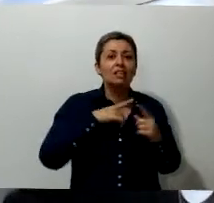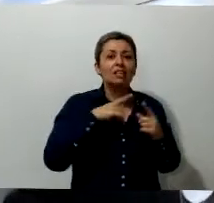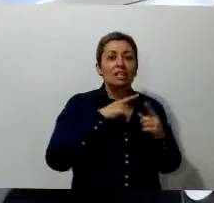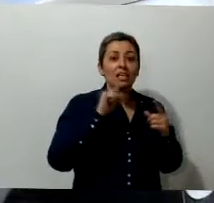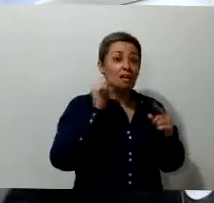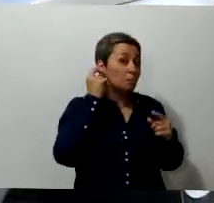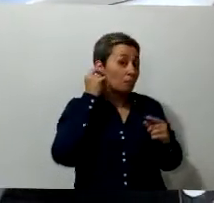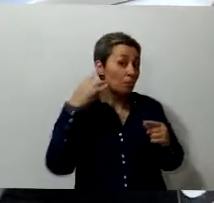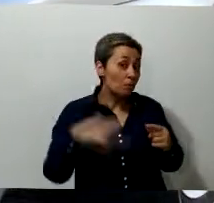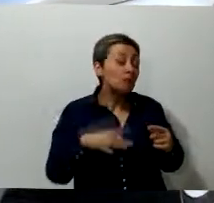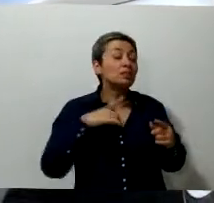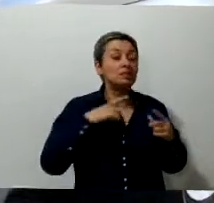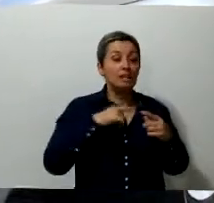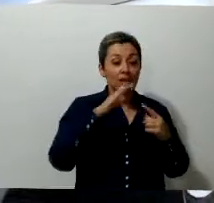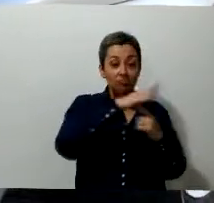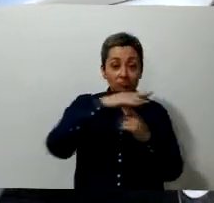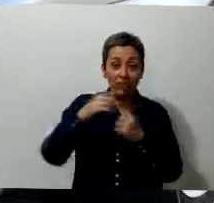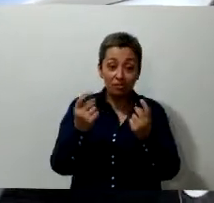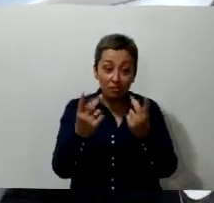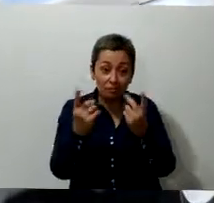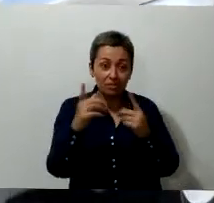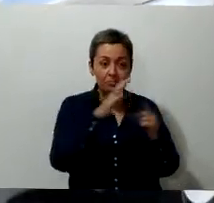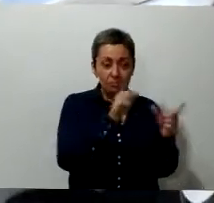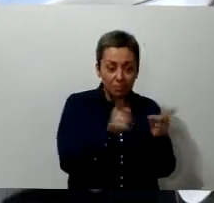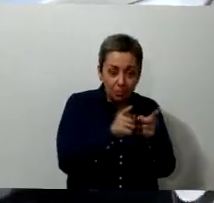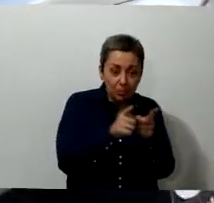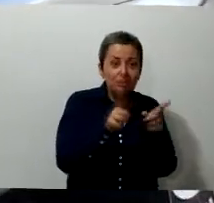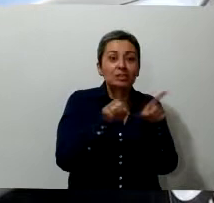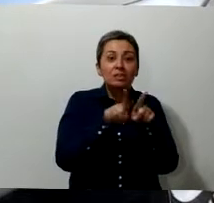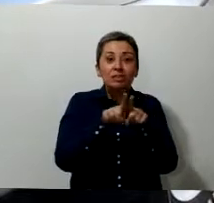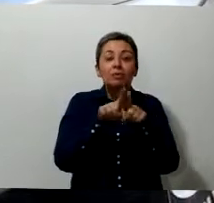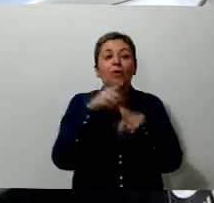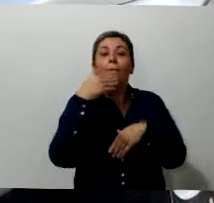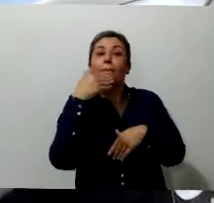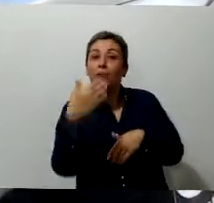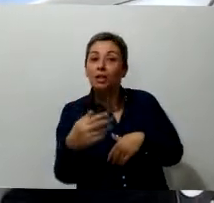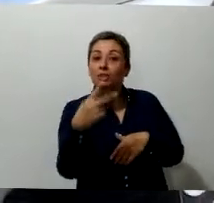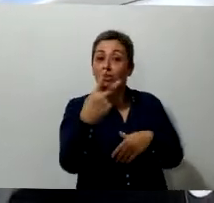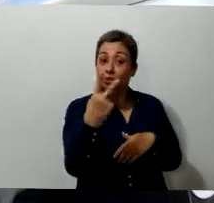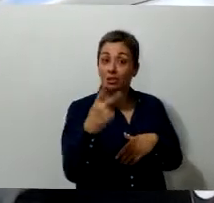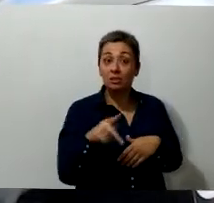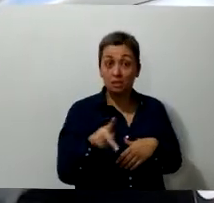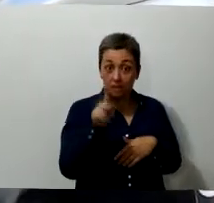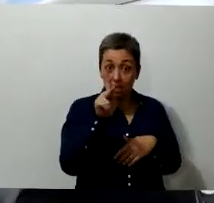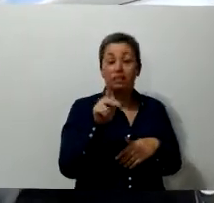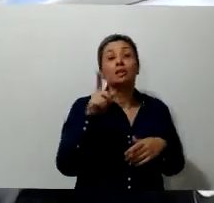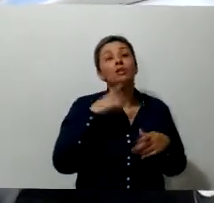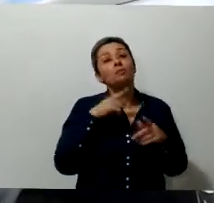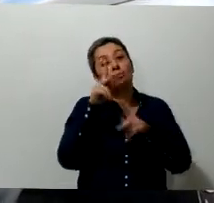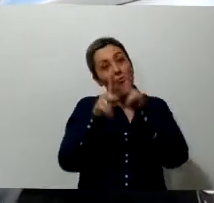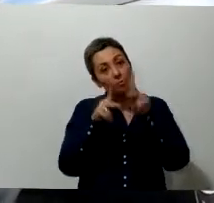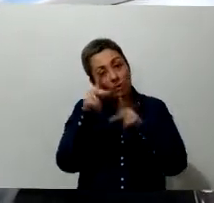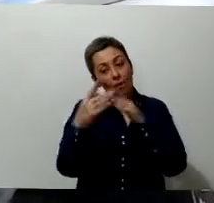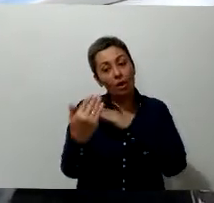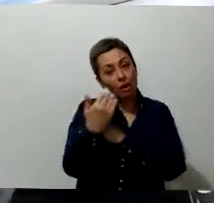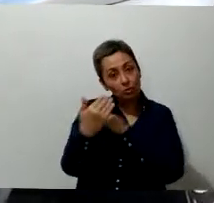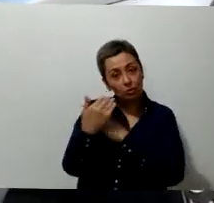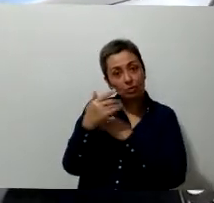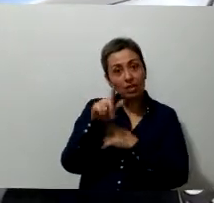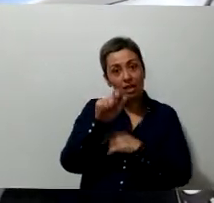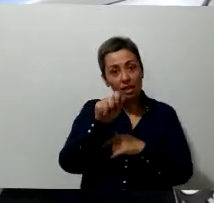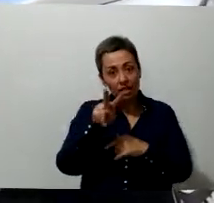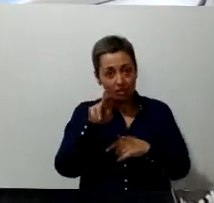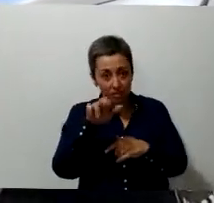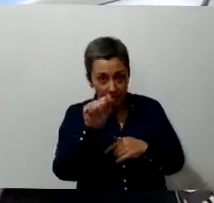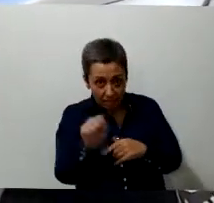ter uma feira de miniaturas, e agora a gente vai também, a gente pede os 2 quilos de alimento pro povo. É, pra ajudar o pessoal de Lavras,